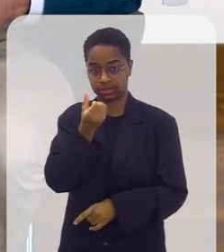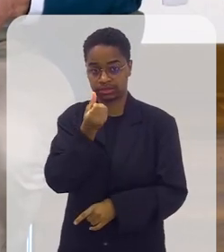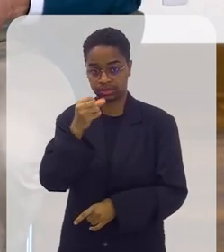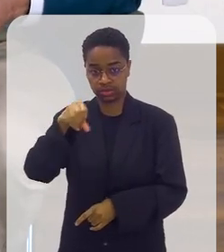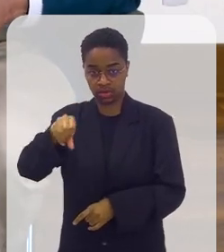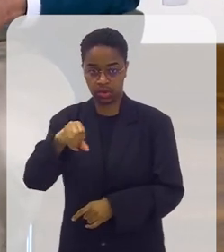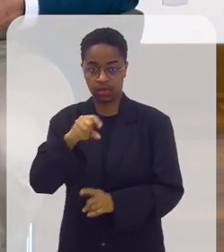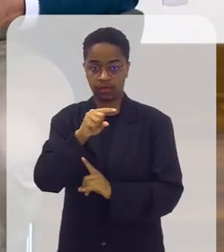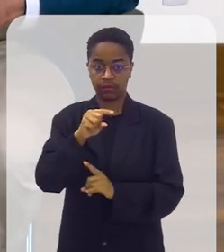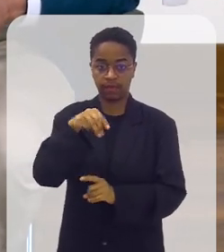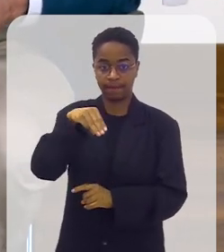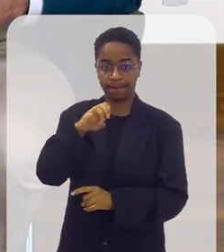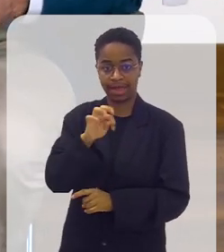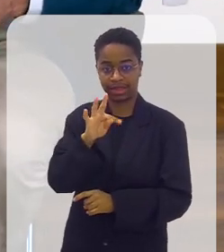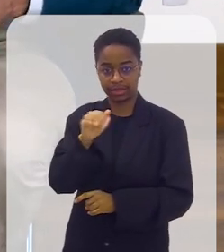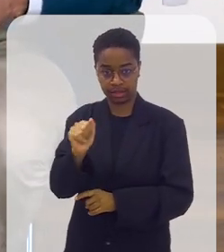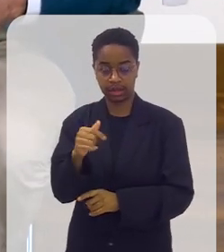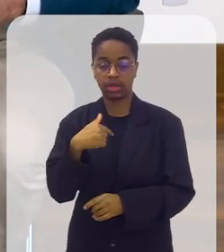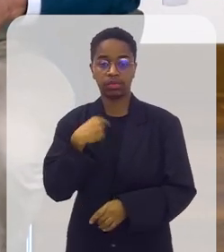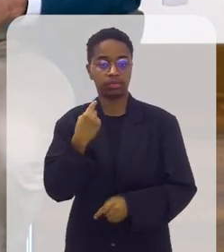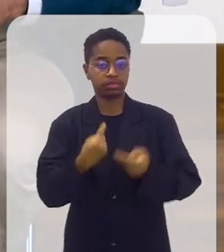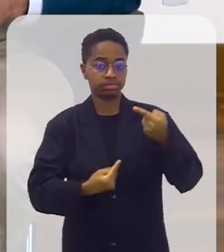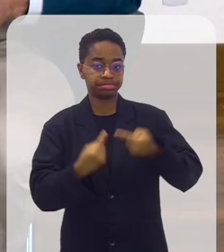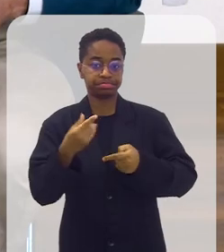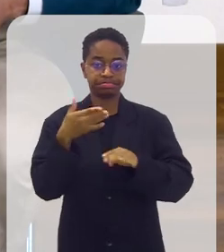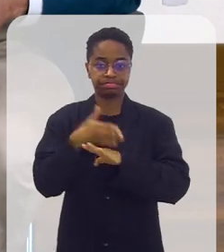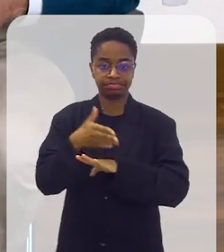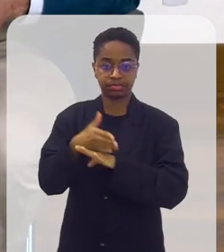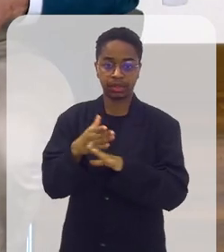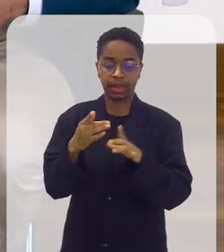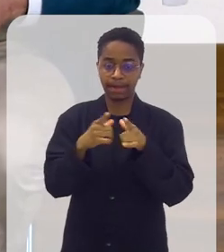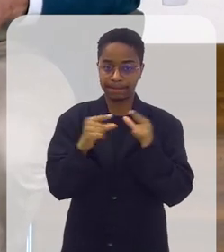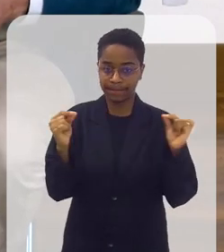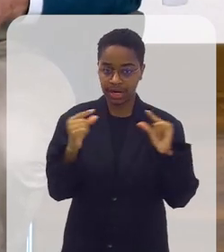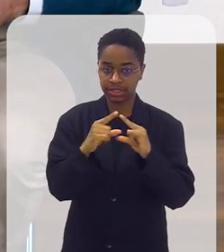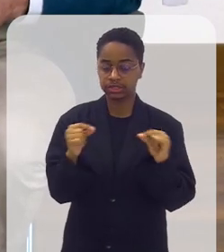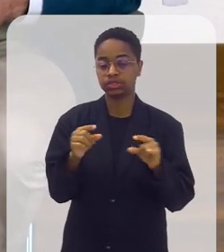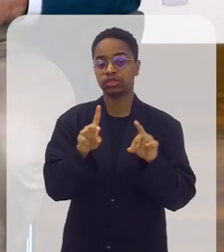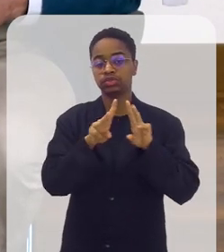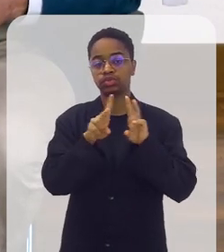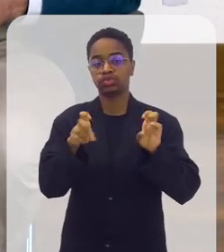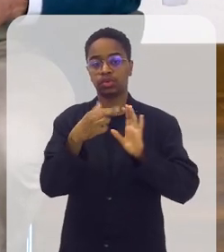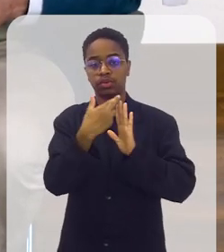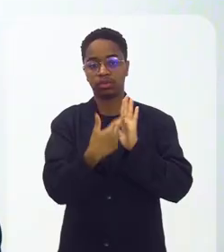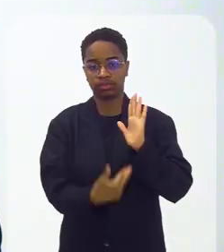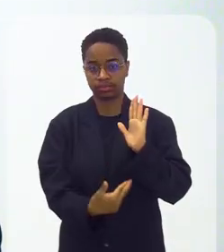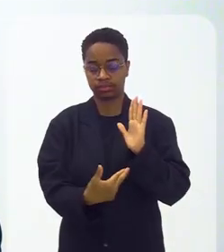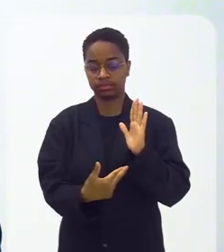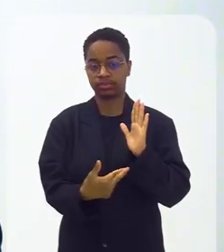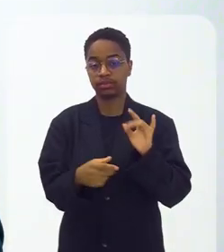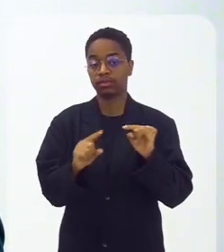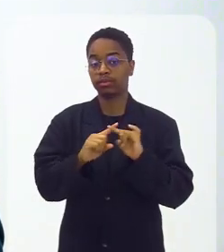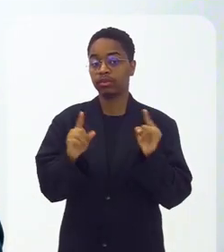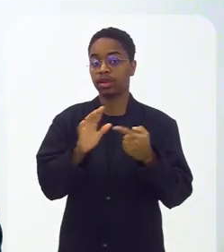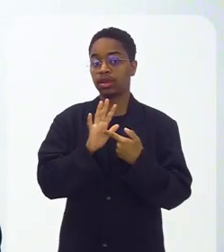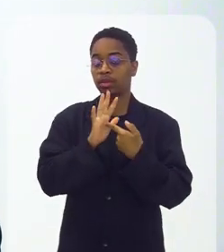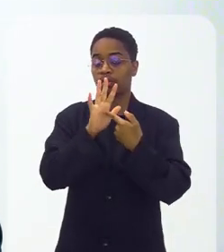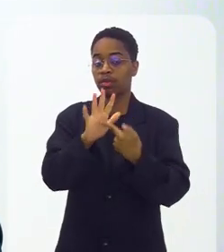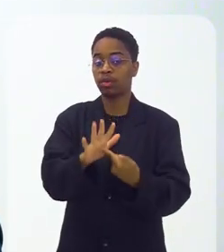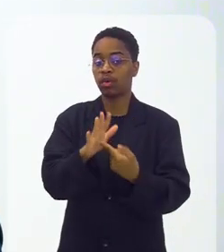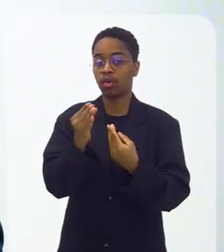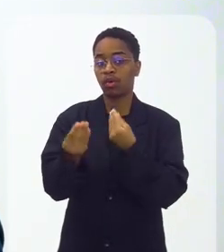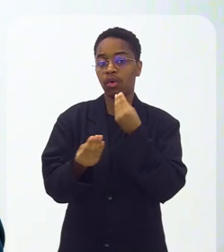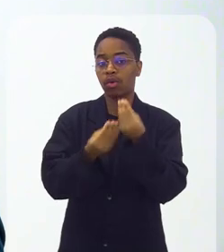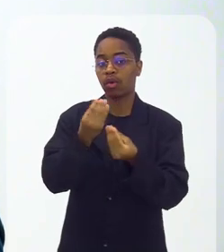Inclusive, estive participando recentemente de um debate em Brasília sobre esse relatório, e nos aponta